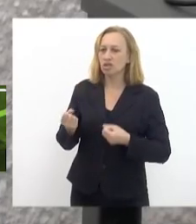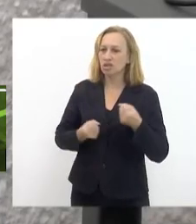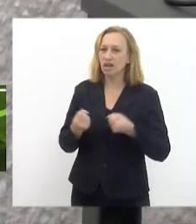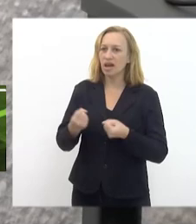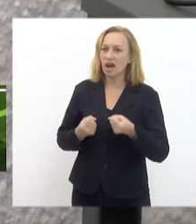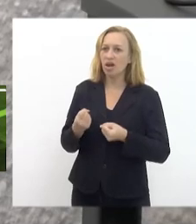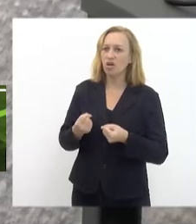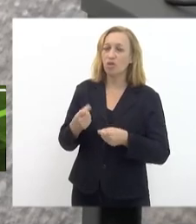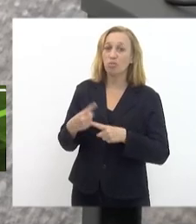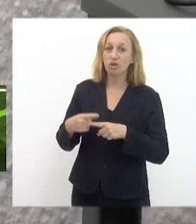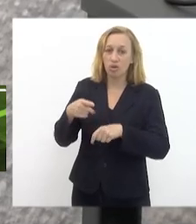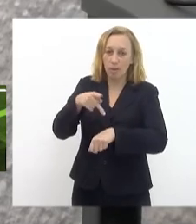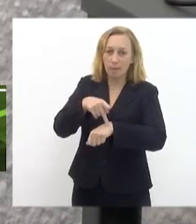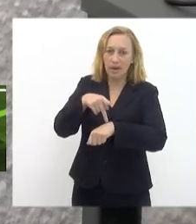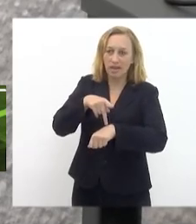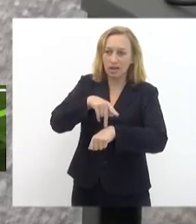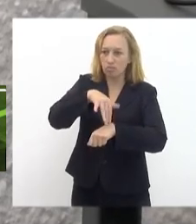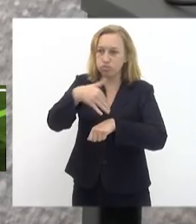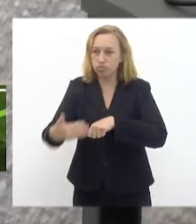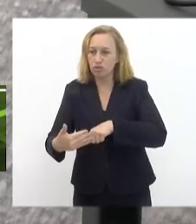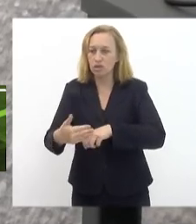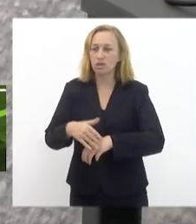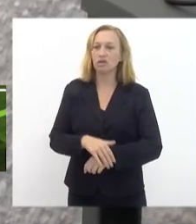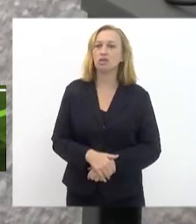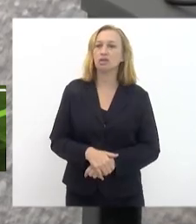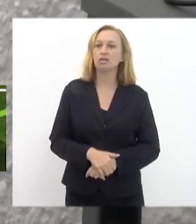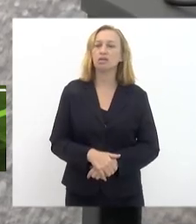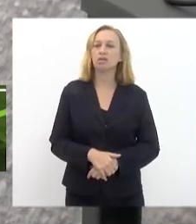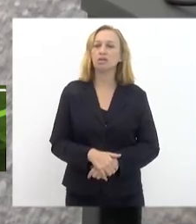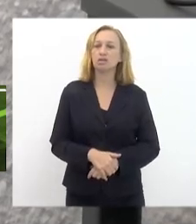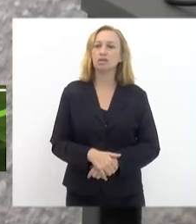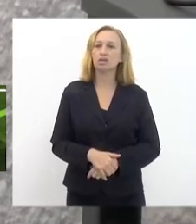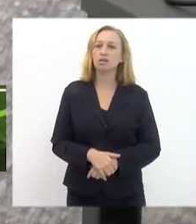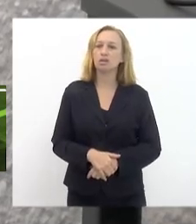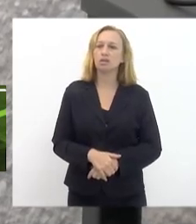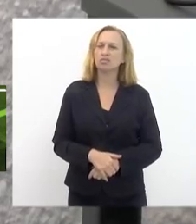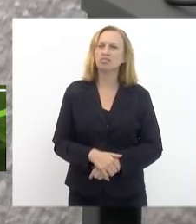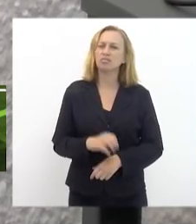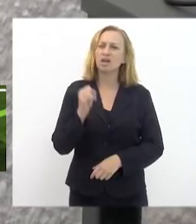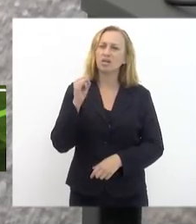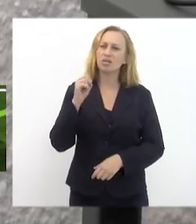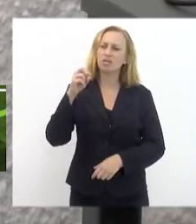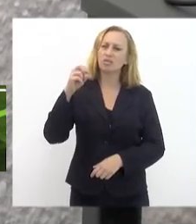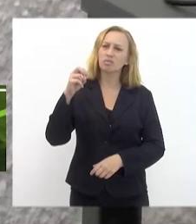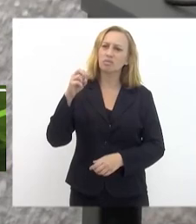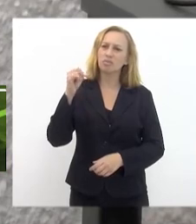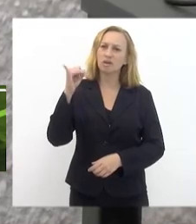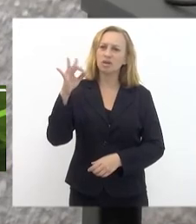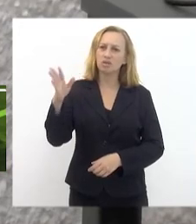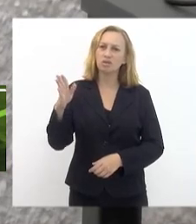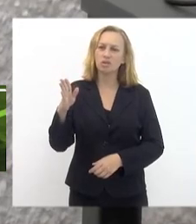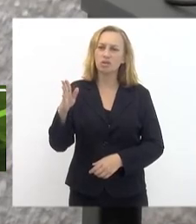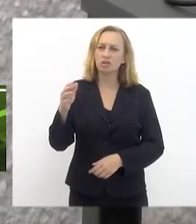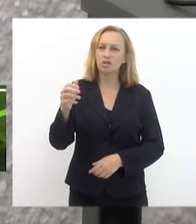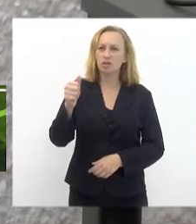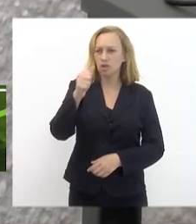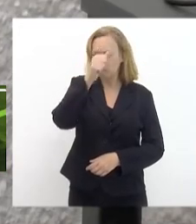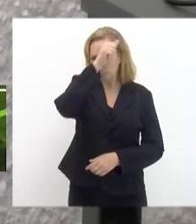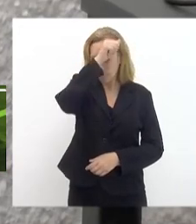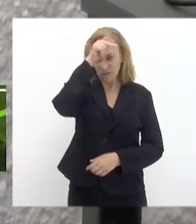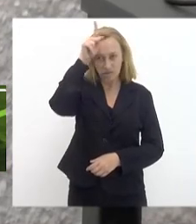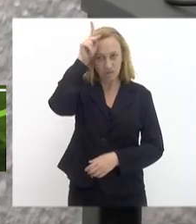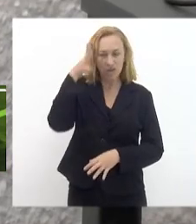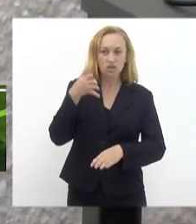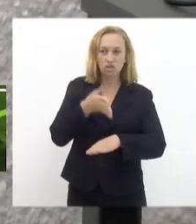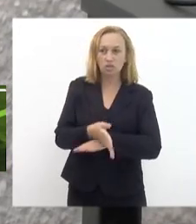Então nós vamos lá há 21 horas e quando foi pela madrugada o prefeito chegou de Brasília e não tava na cidade